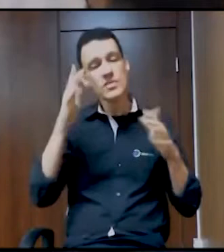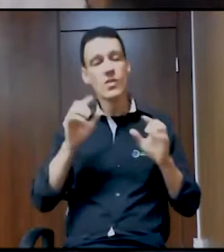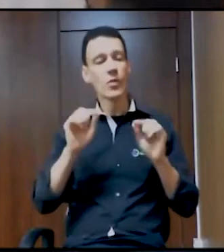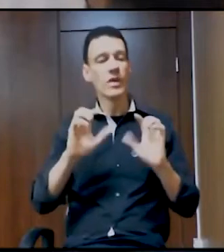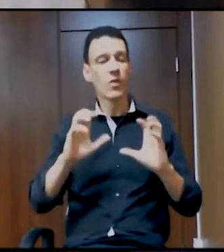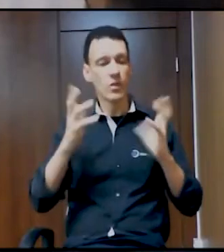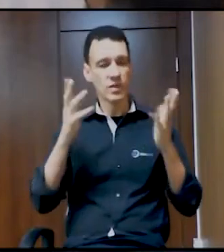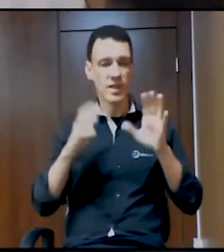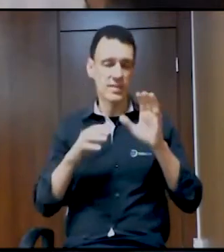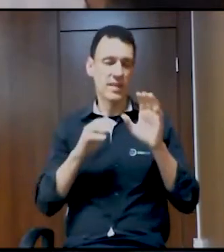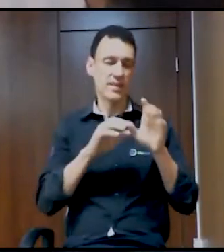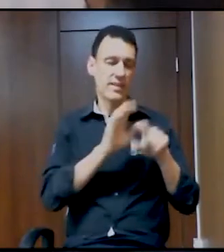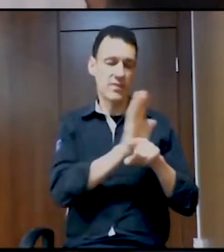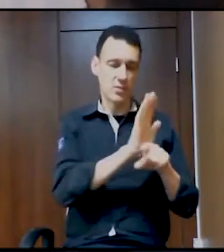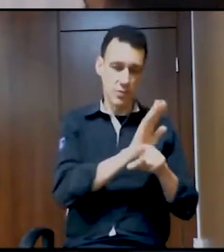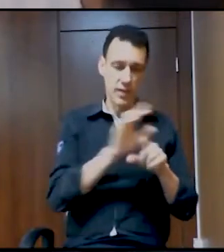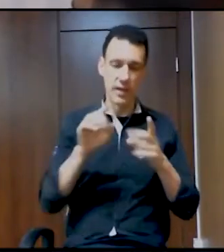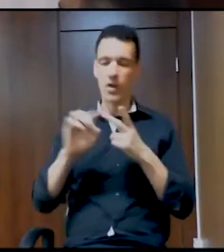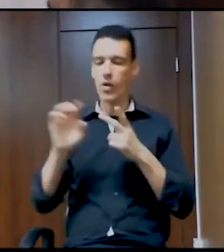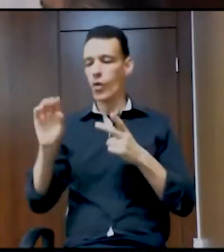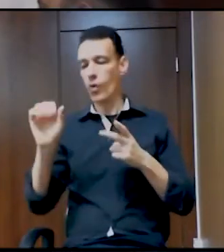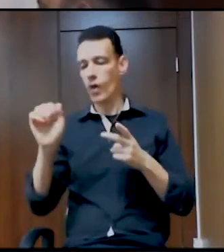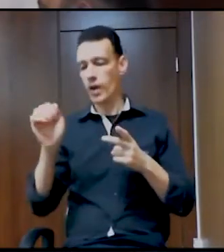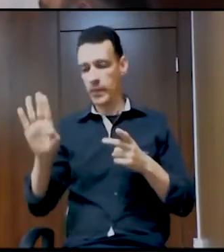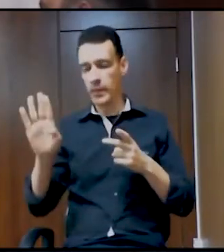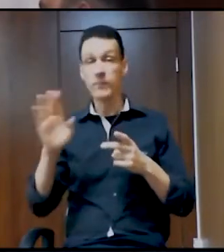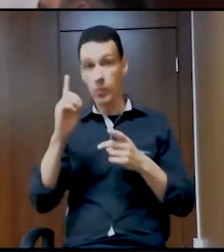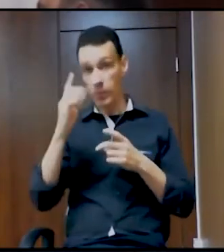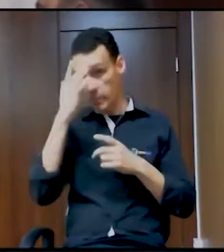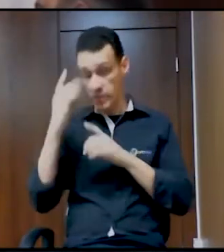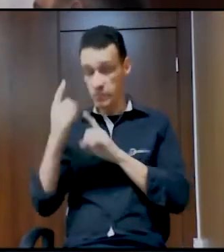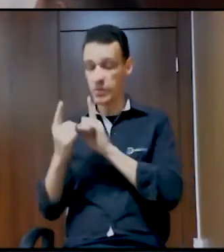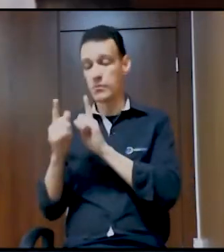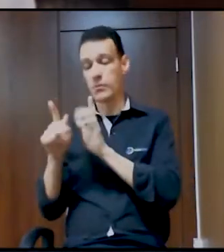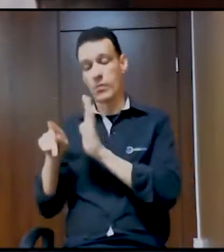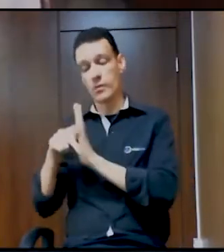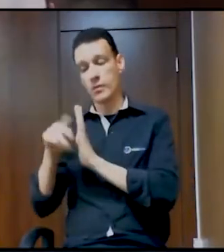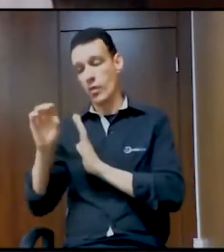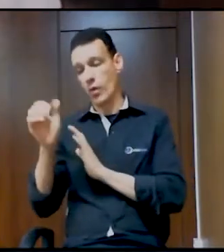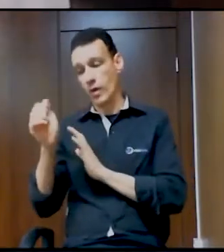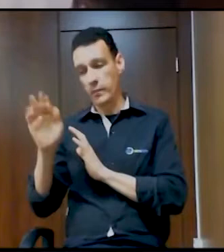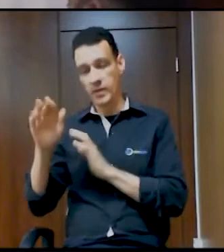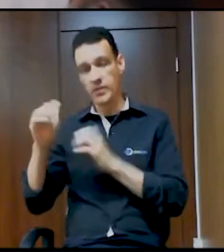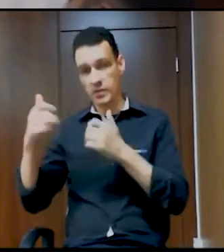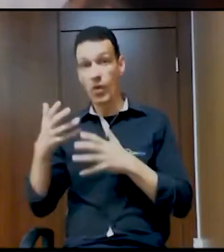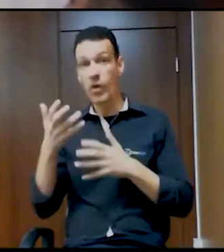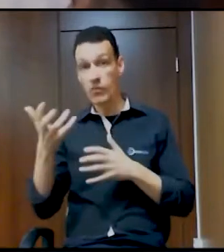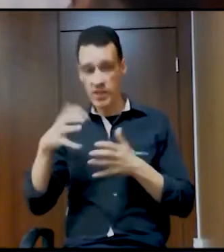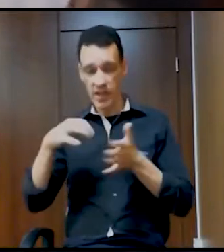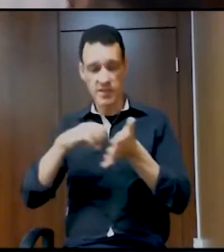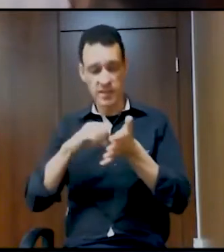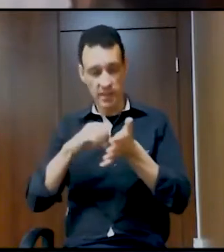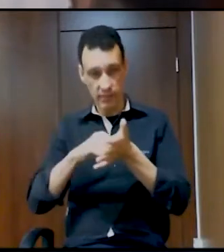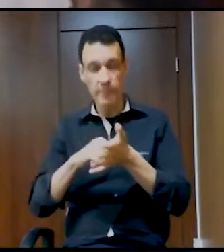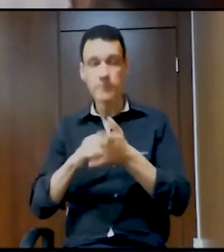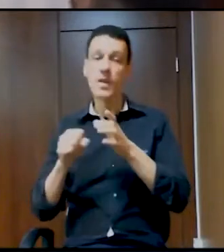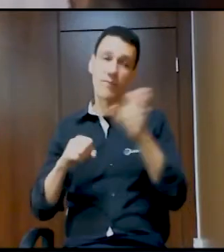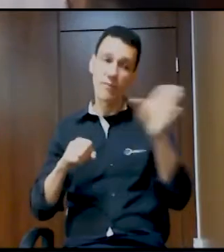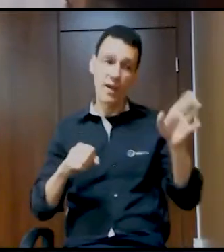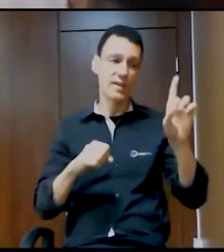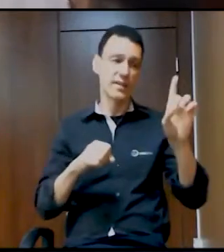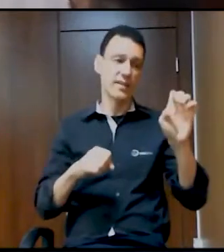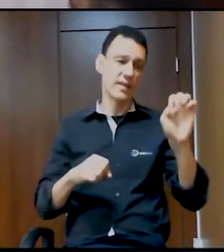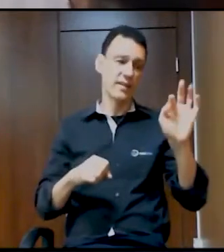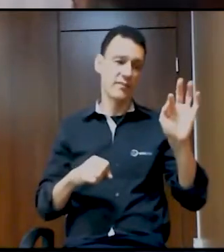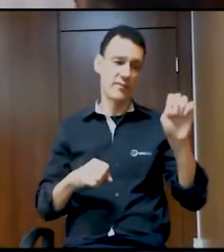a Coab, que uma atendente da Coab falou: olha, você quer se inscrever nesse programa social? Vai na Defensoria.